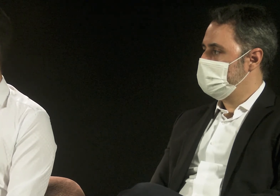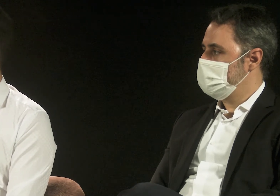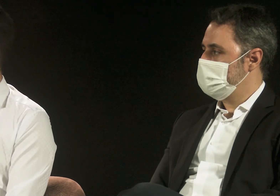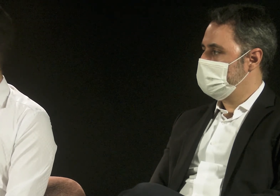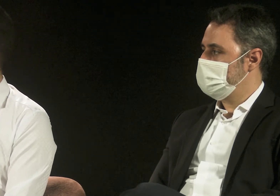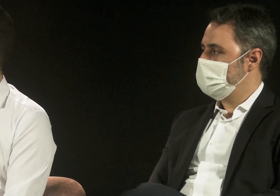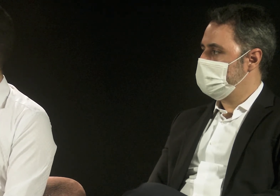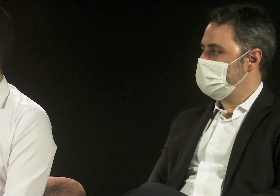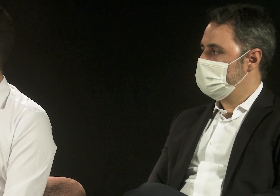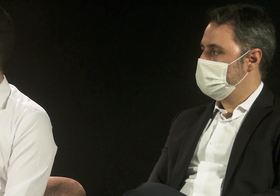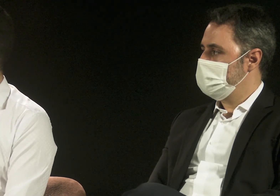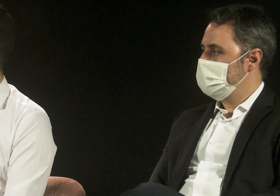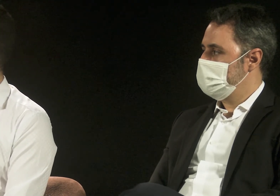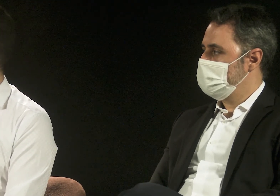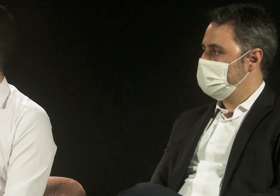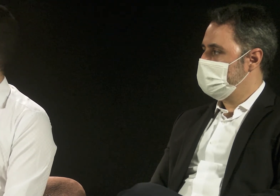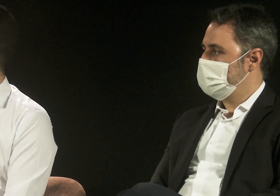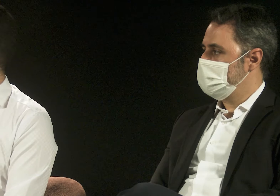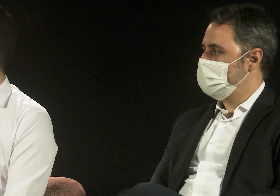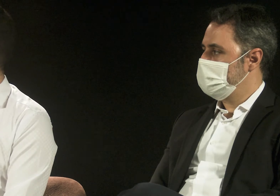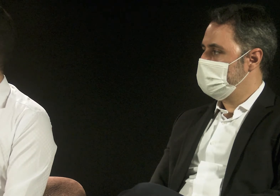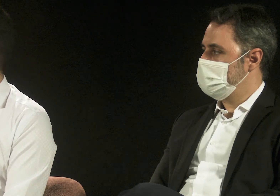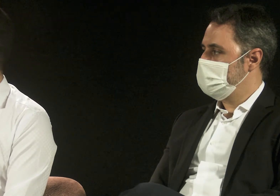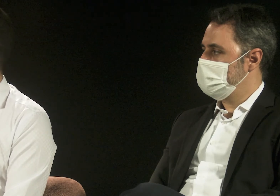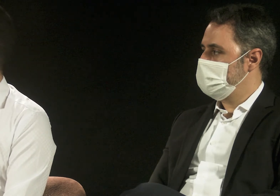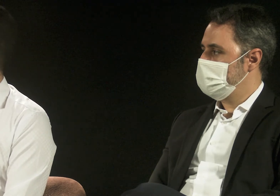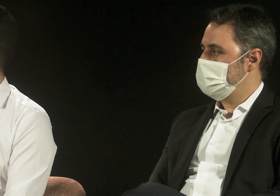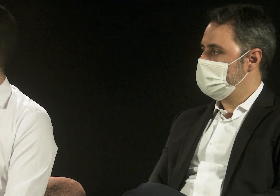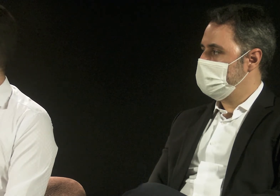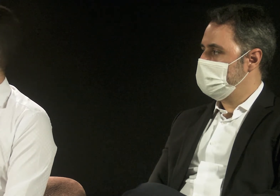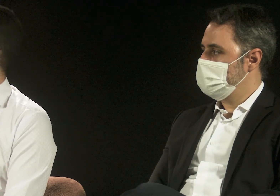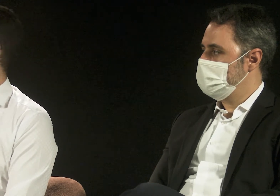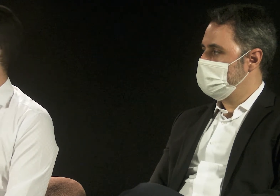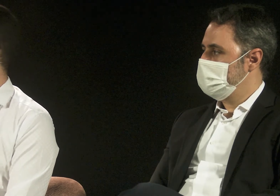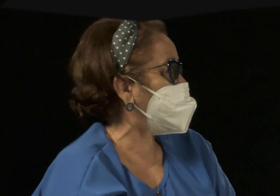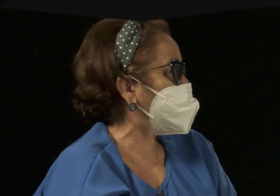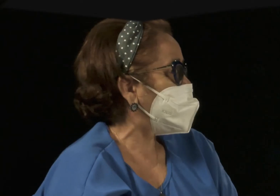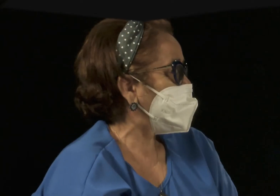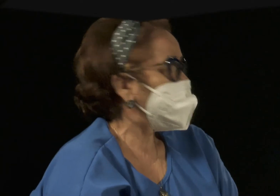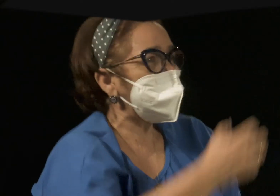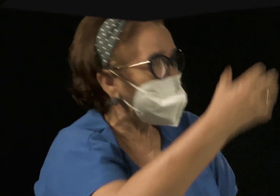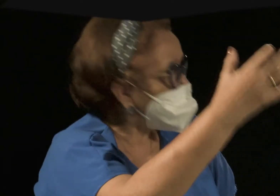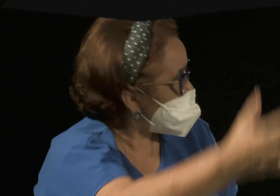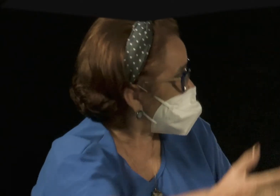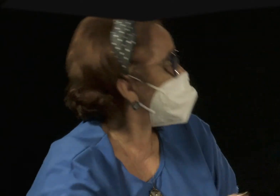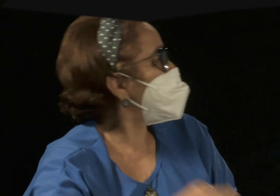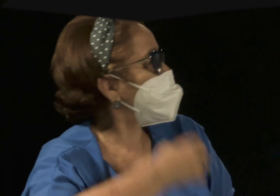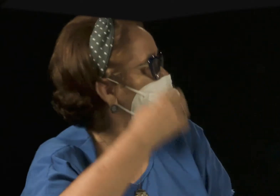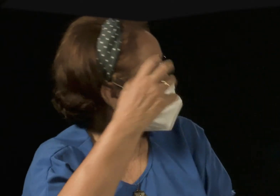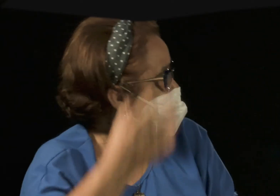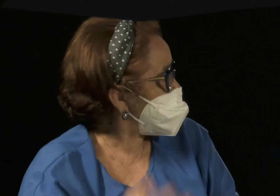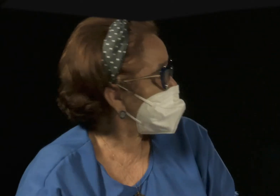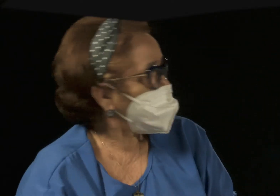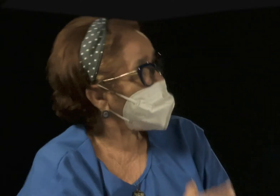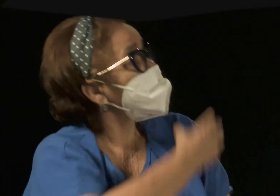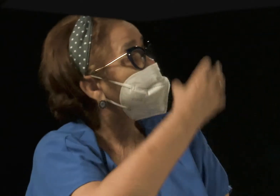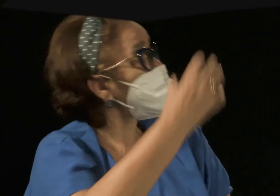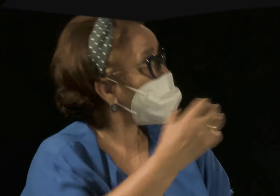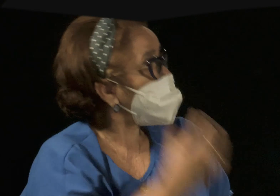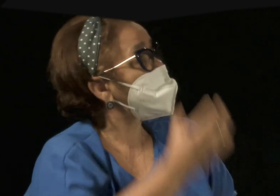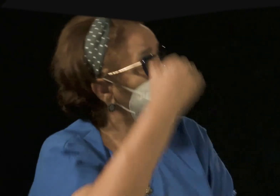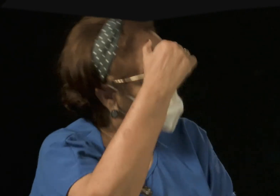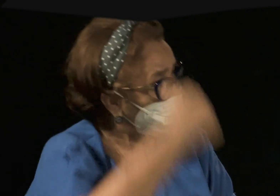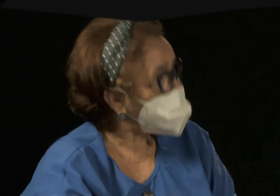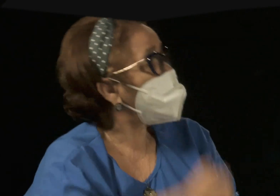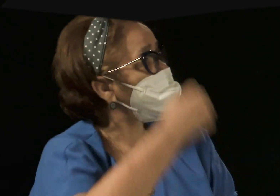é o carrinho, às vezes é um carrinho que ela sempre sonhou, ela quis uma boneca daquela. Então ir lá na brinquedoteca, mas